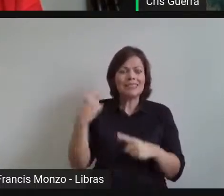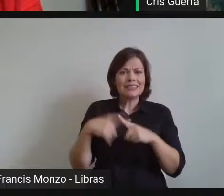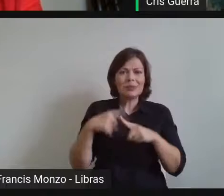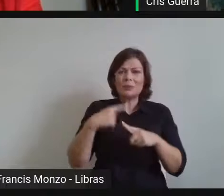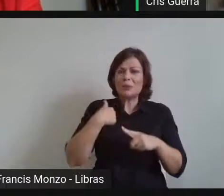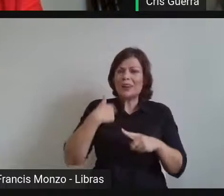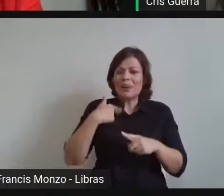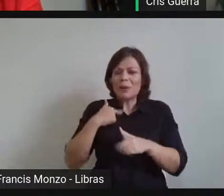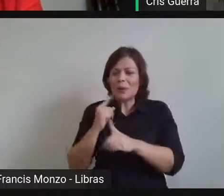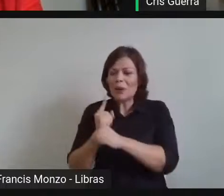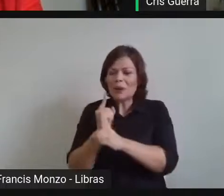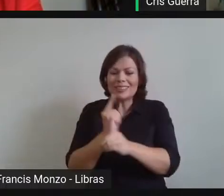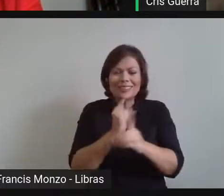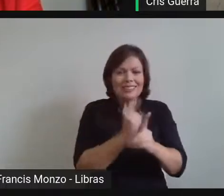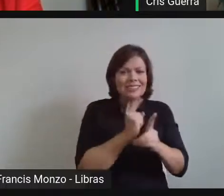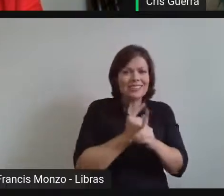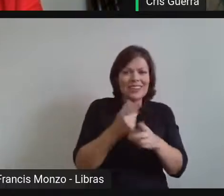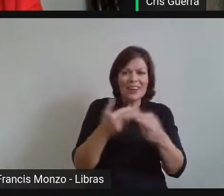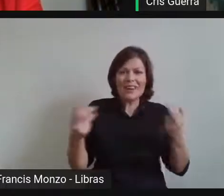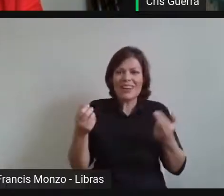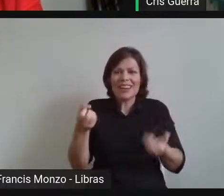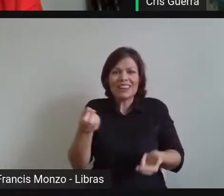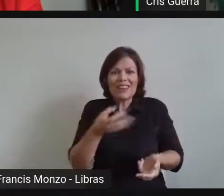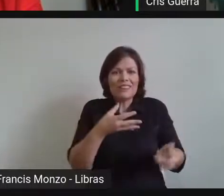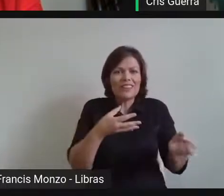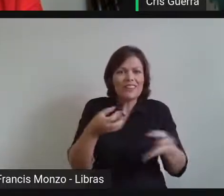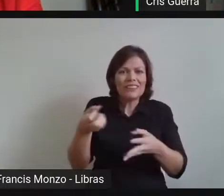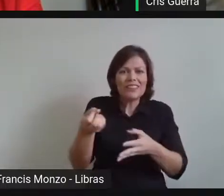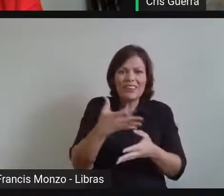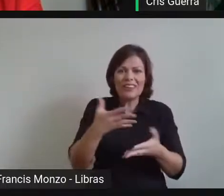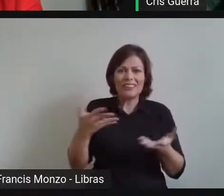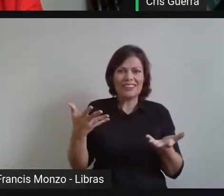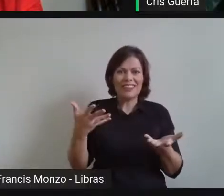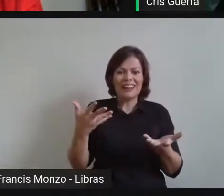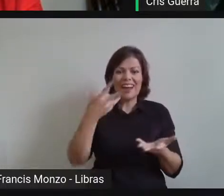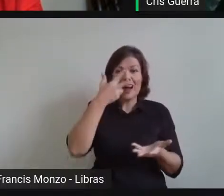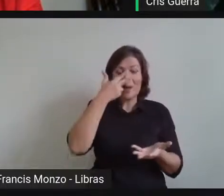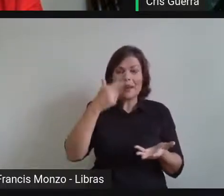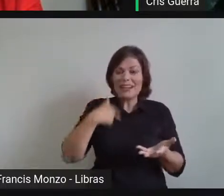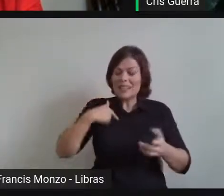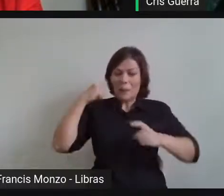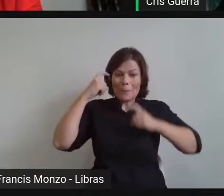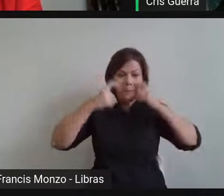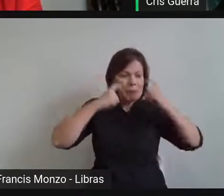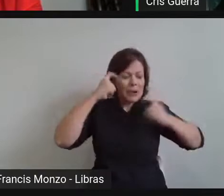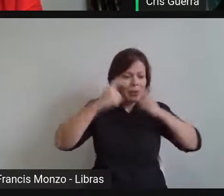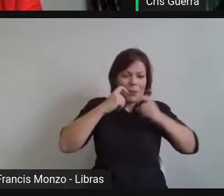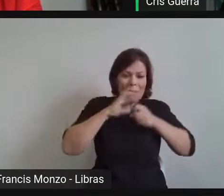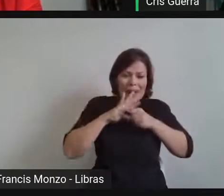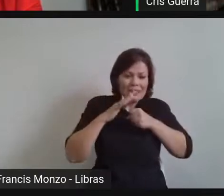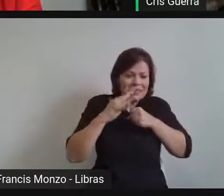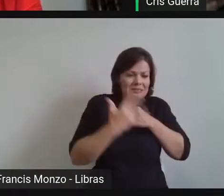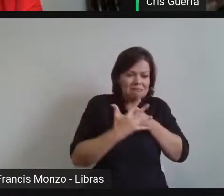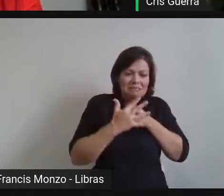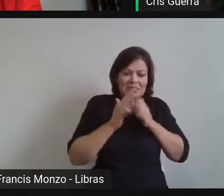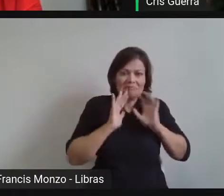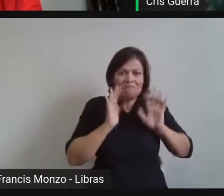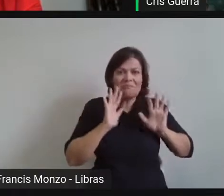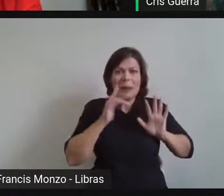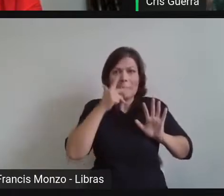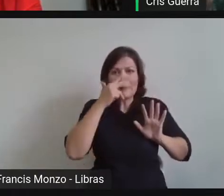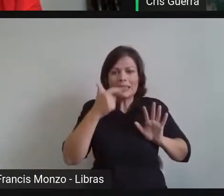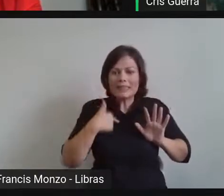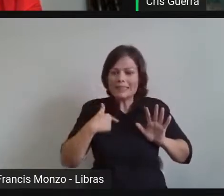acho que é isso até que me tira um pouco da loucura da pandemia, sabe? Porque eu tô mergulhando no assunto da longevidade e tô descobrindo muita